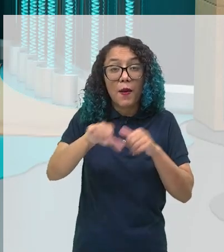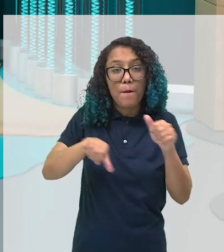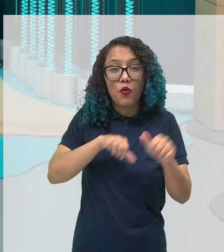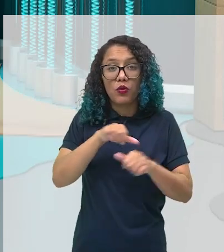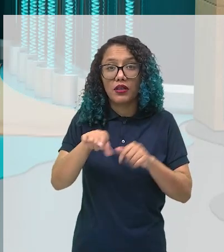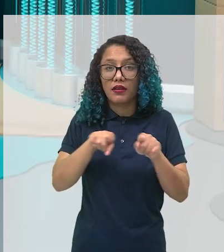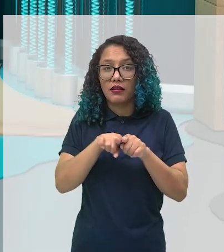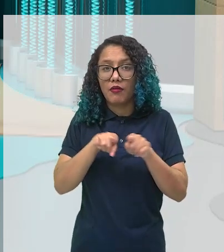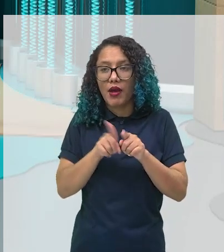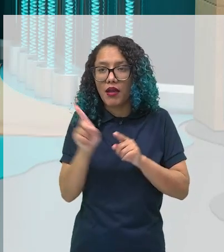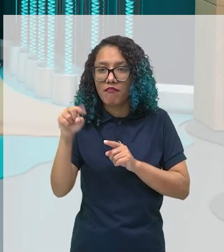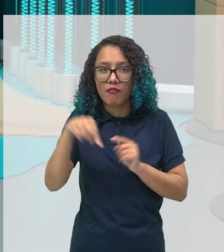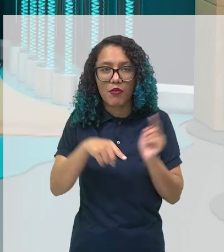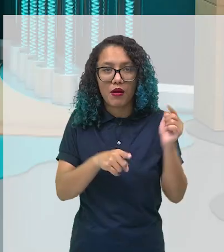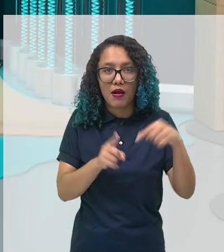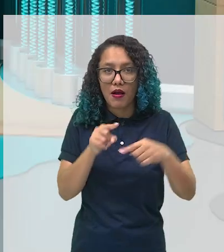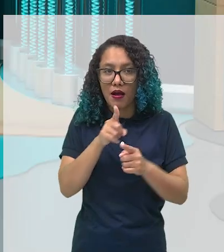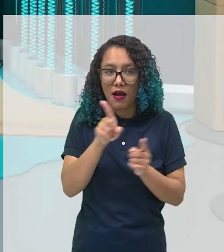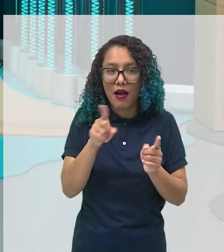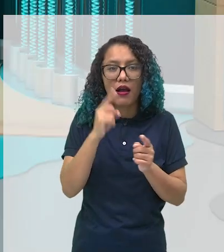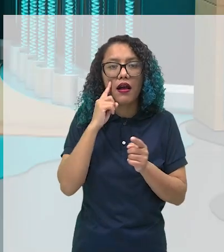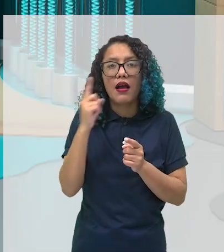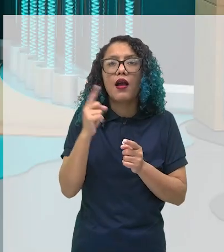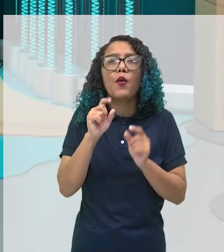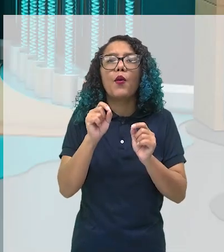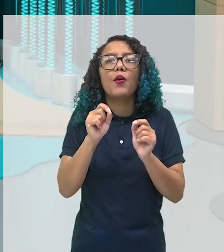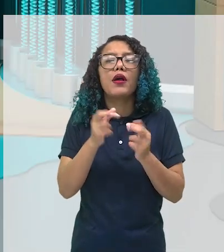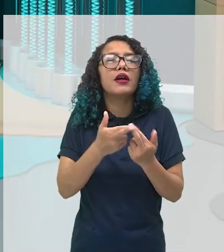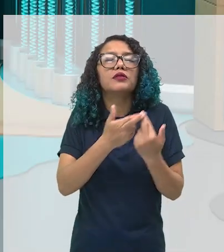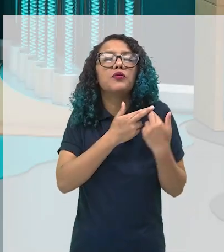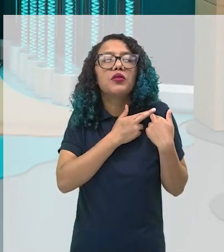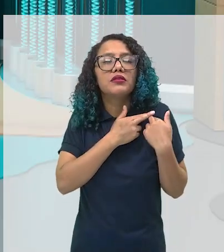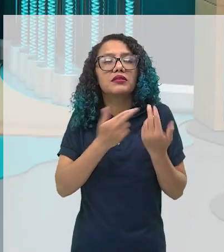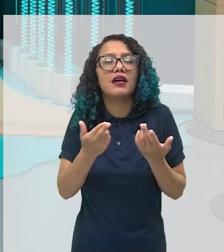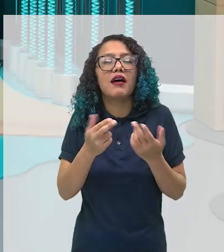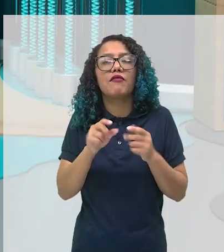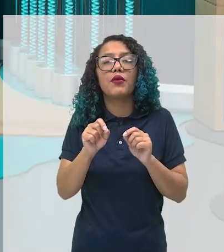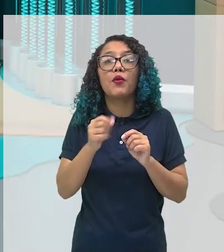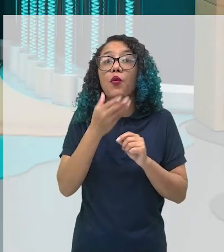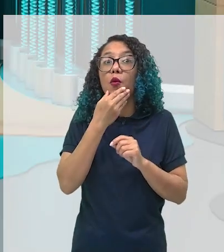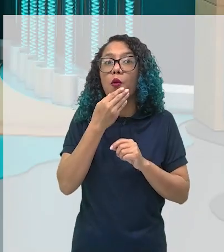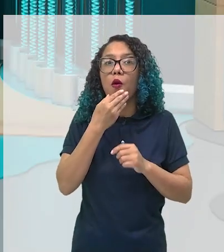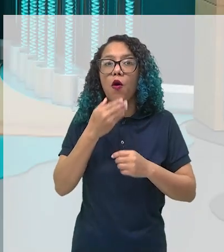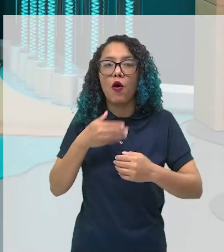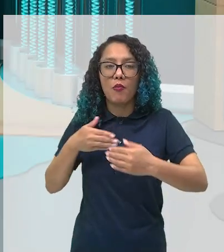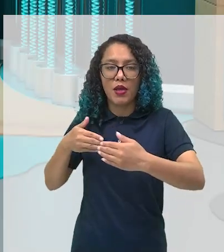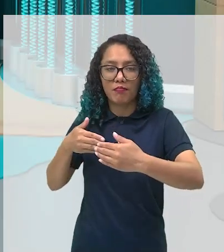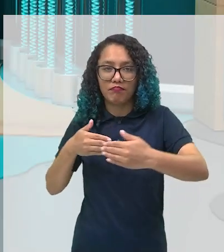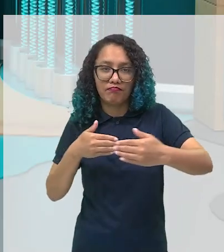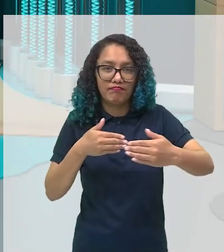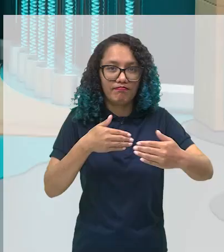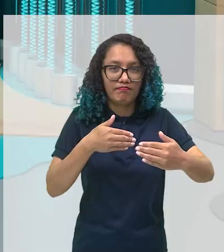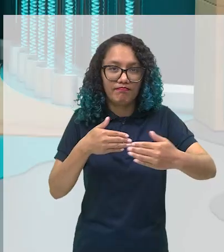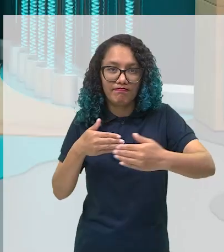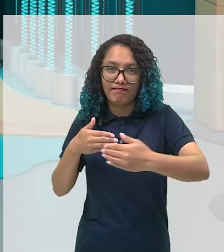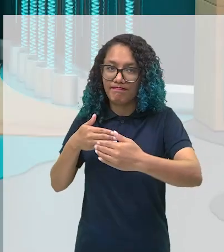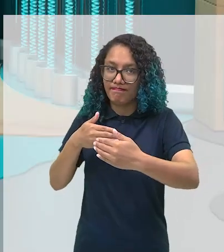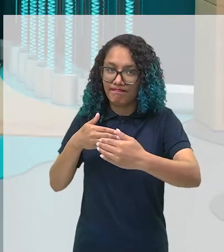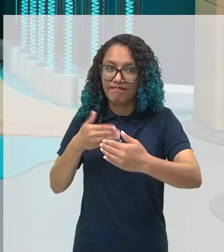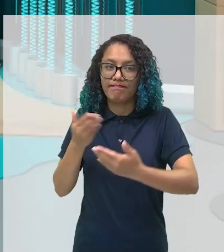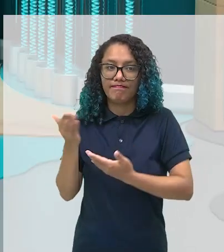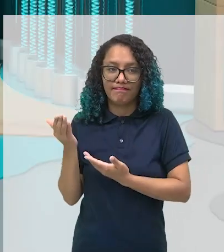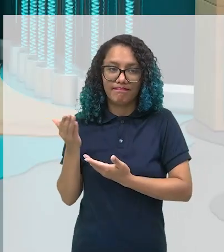esse papel é o do cavaleiro. Ele é que vai conduzindo. Olha só outra forma aqui. Aqui já